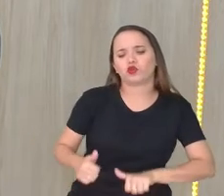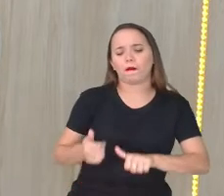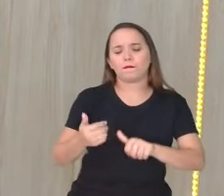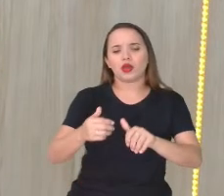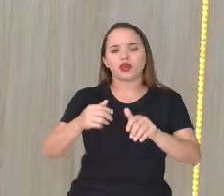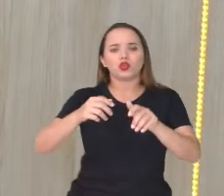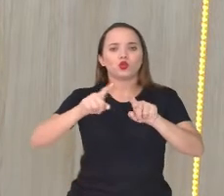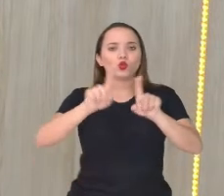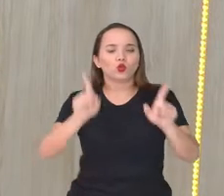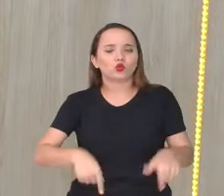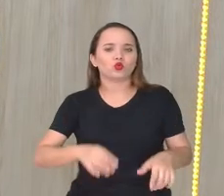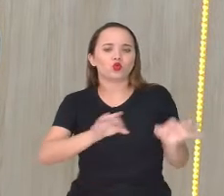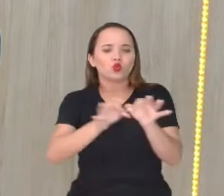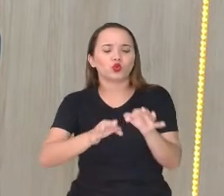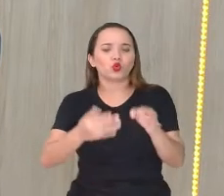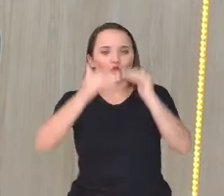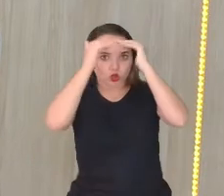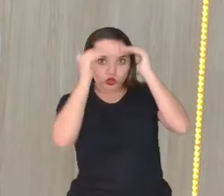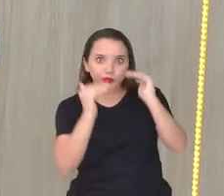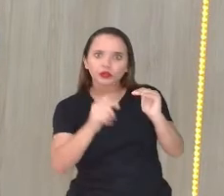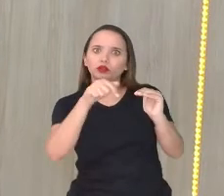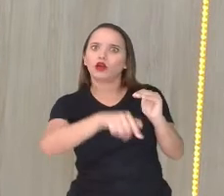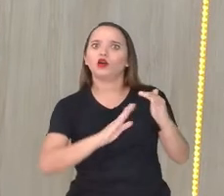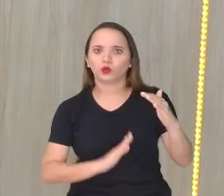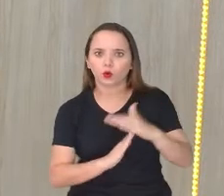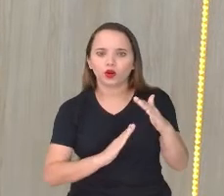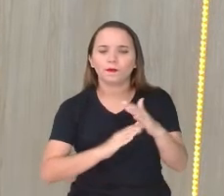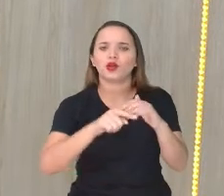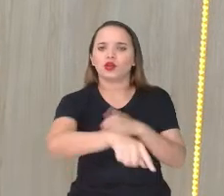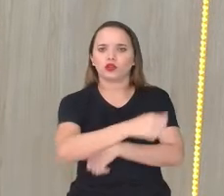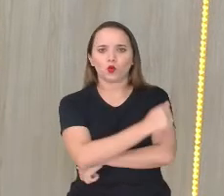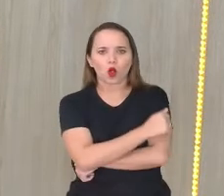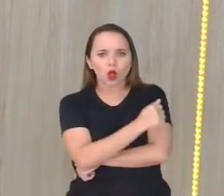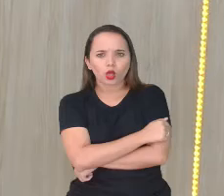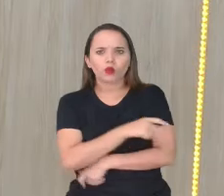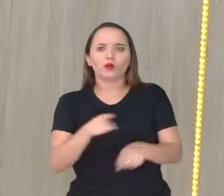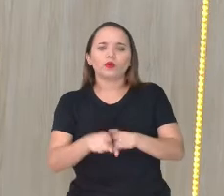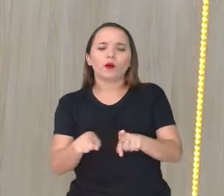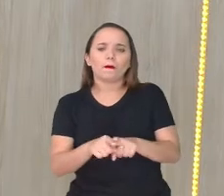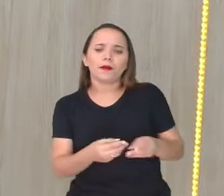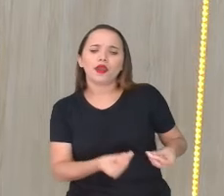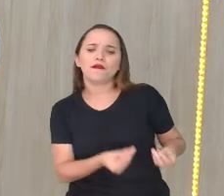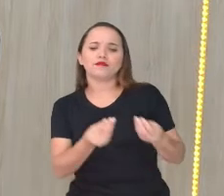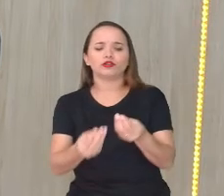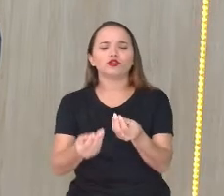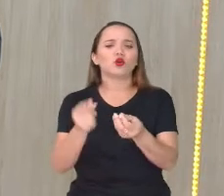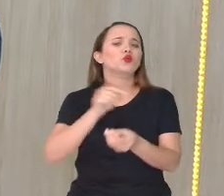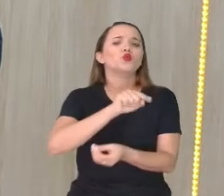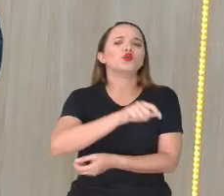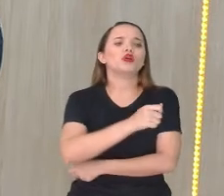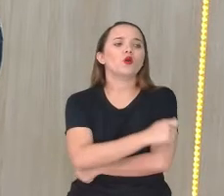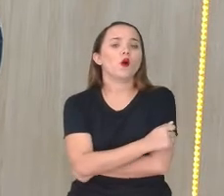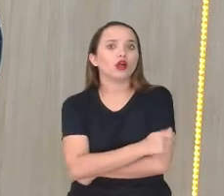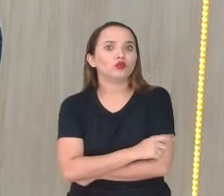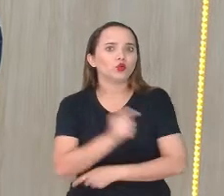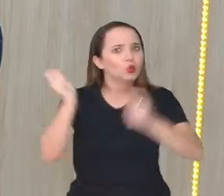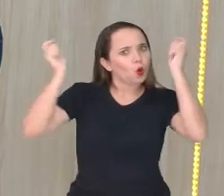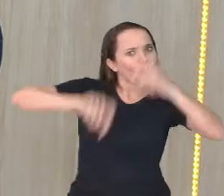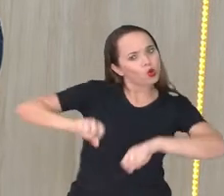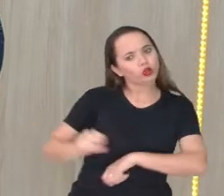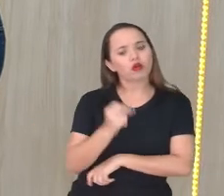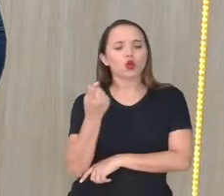com afetividade, oferecendo o que é que aquele estudante seria ou capaz de